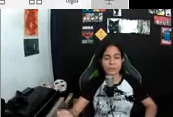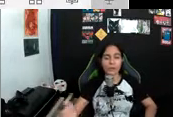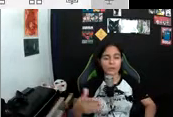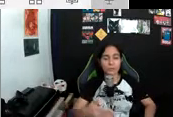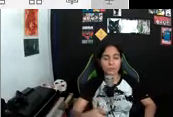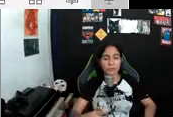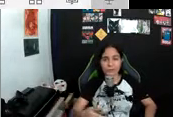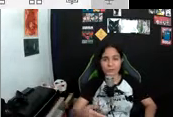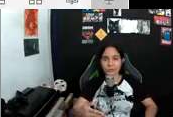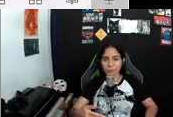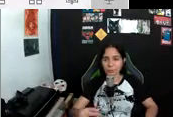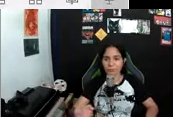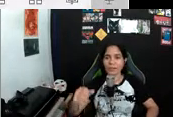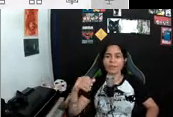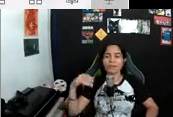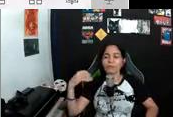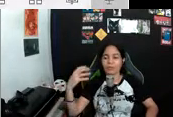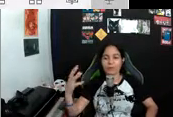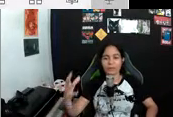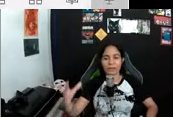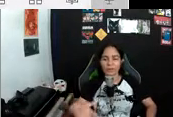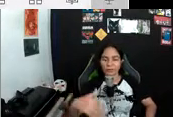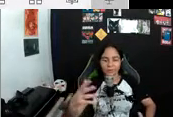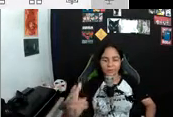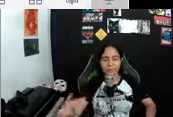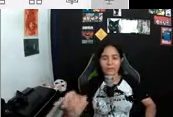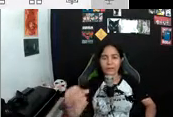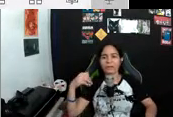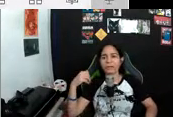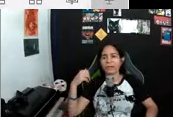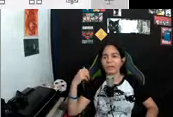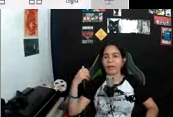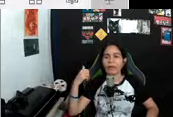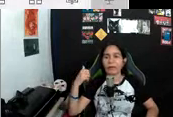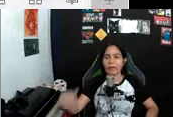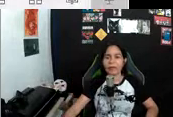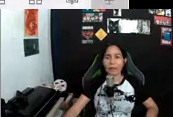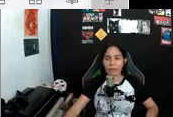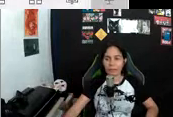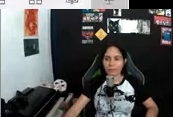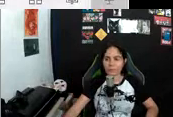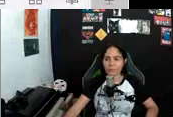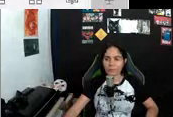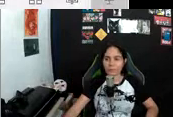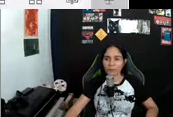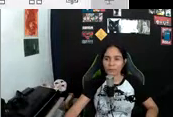qualidade melhor do exercício profissional, como a gente já falou em várias aulas, né?